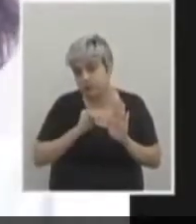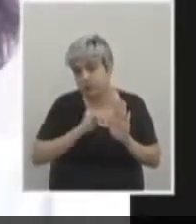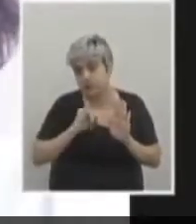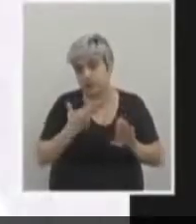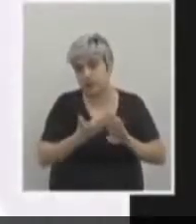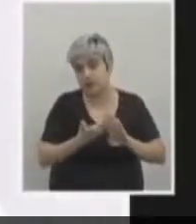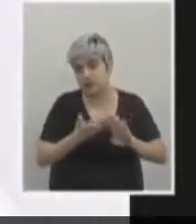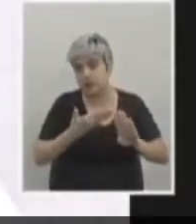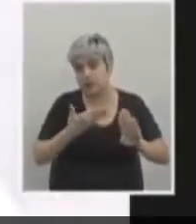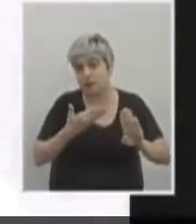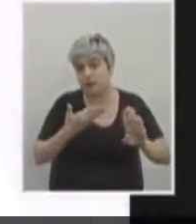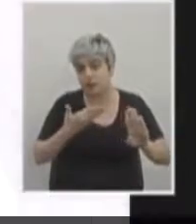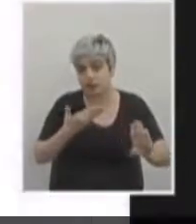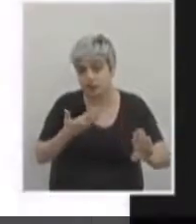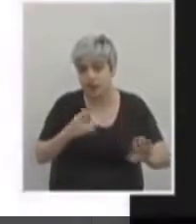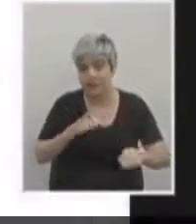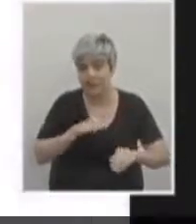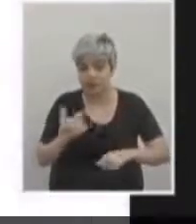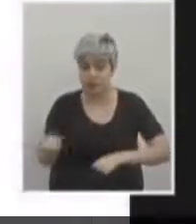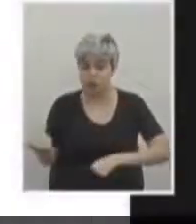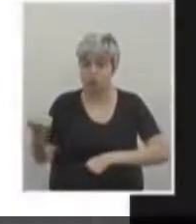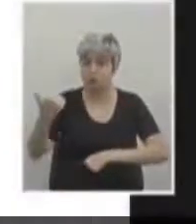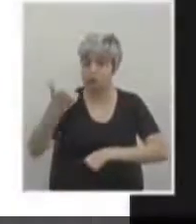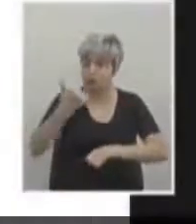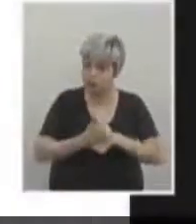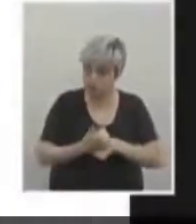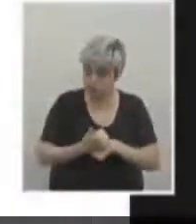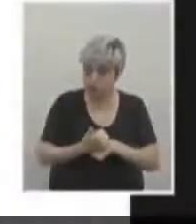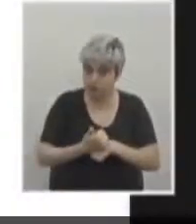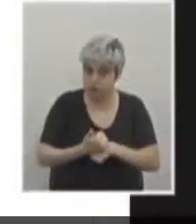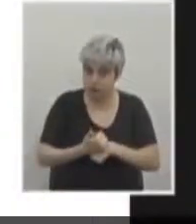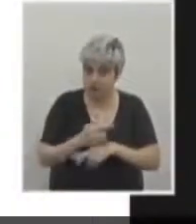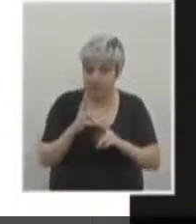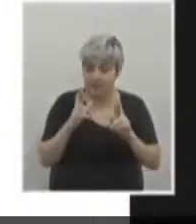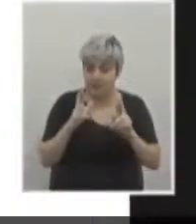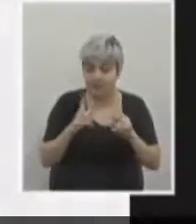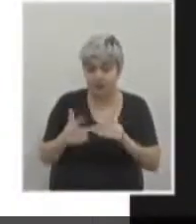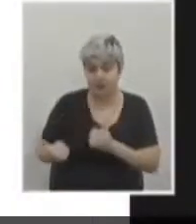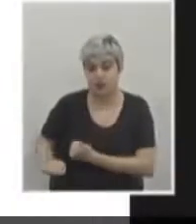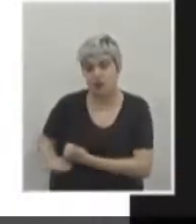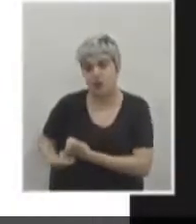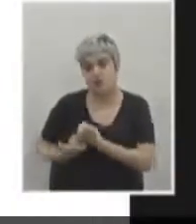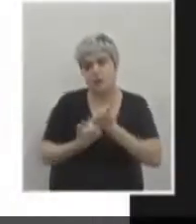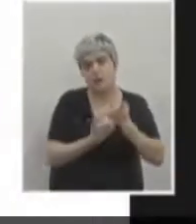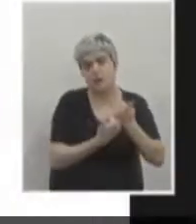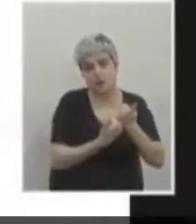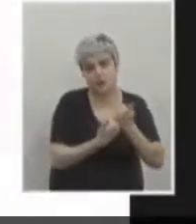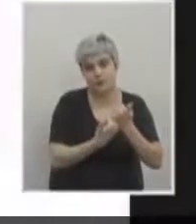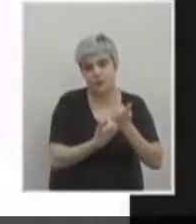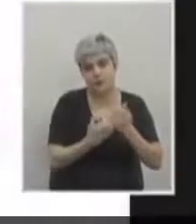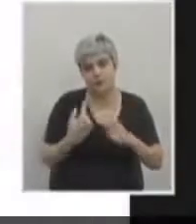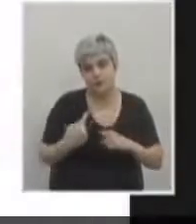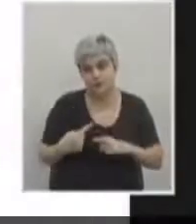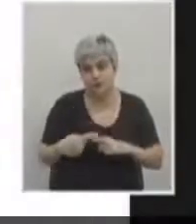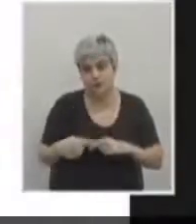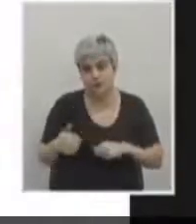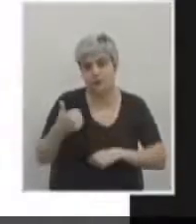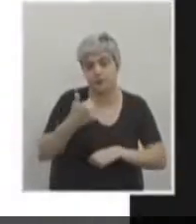e gero um substituto, que é o diferencial do apoio, porque eu também estou em